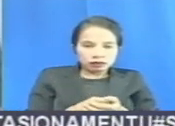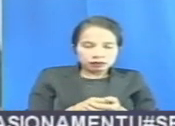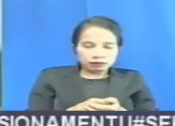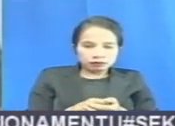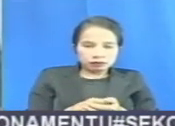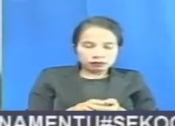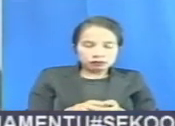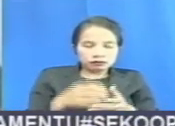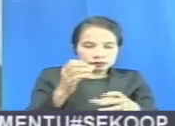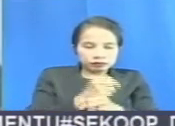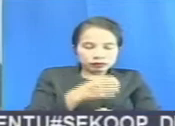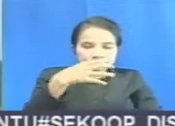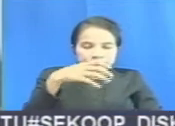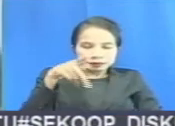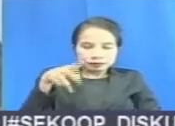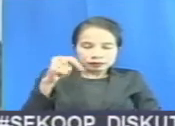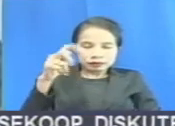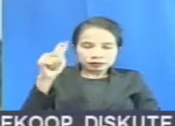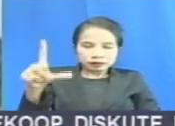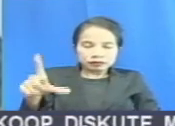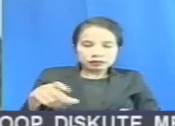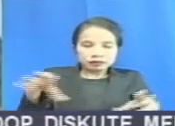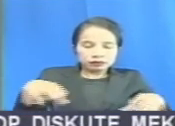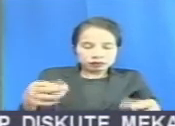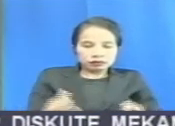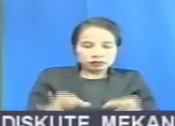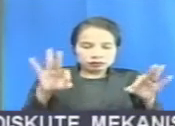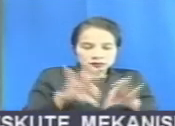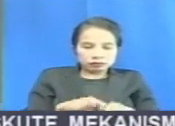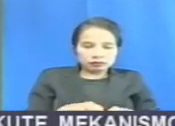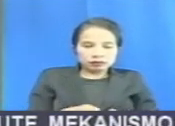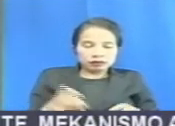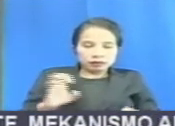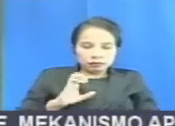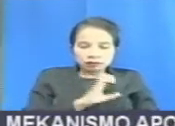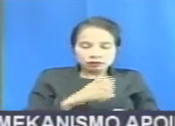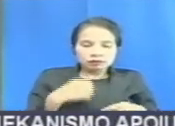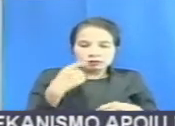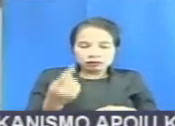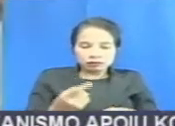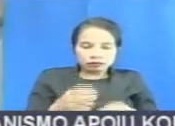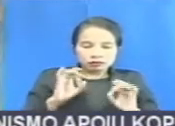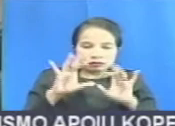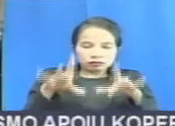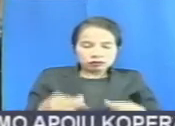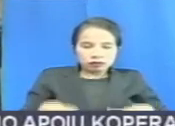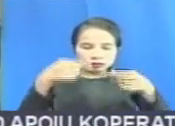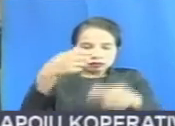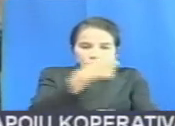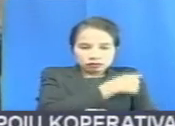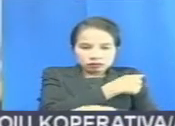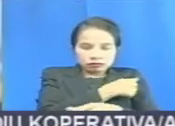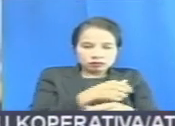suporte PNTL e a serviço importante. Diplomata ne promete. Austrália se fornece vacinação por